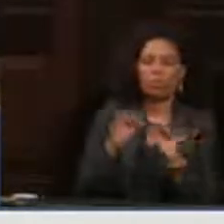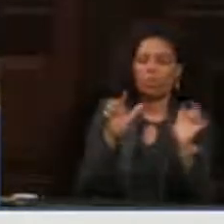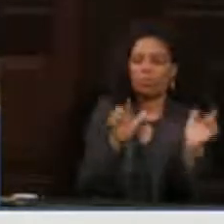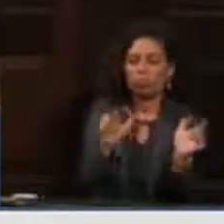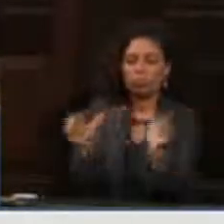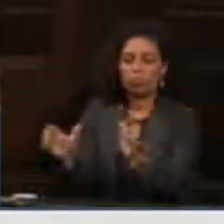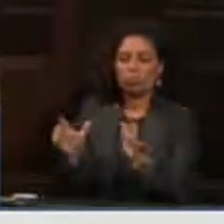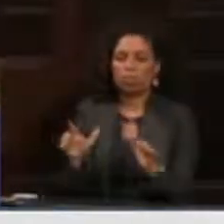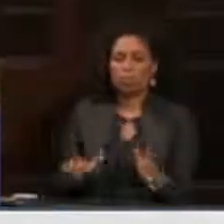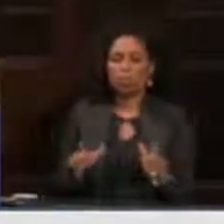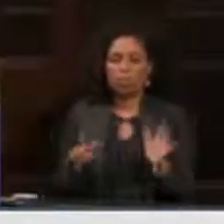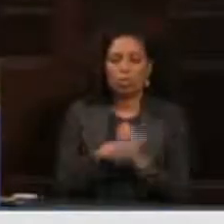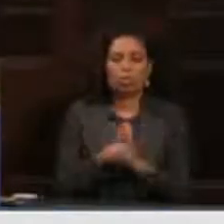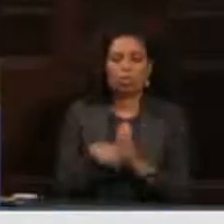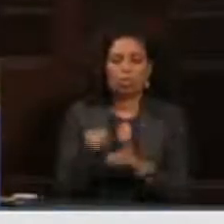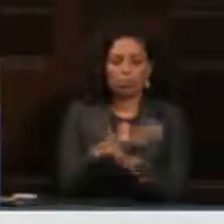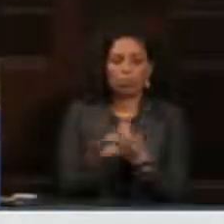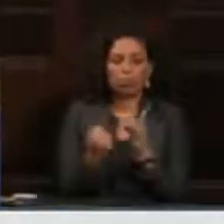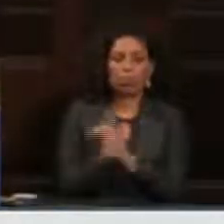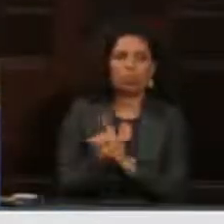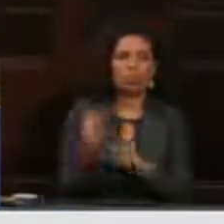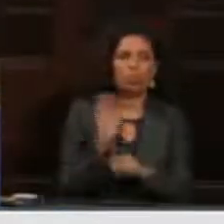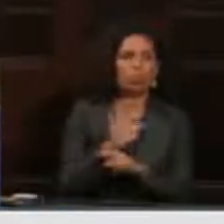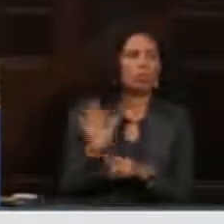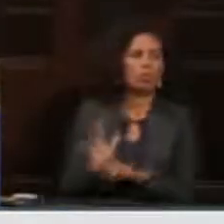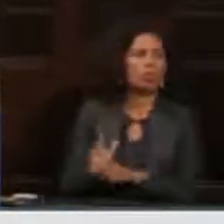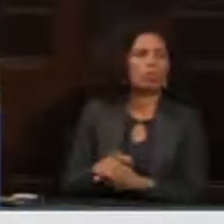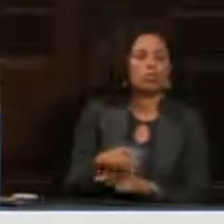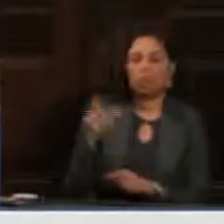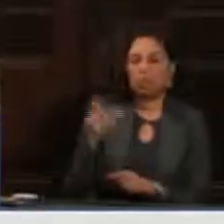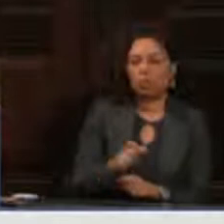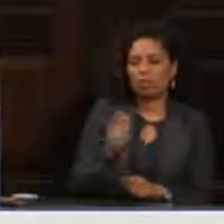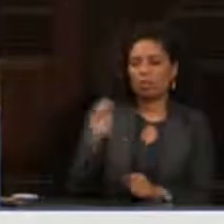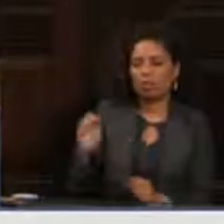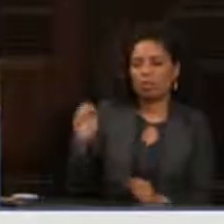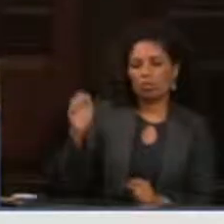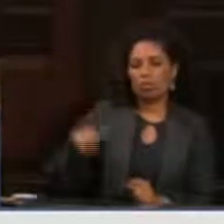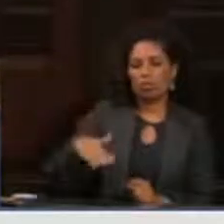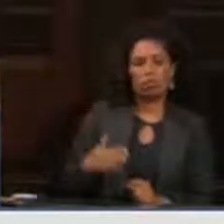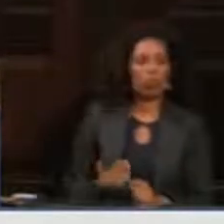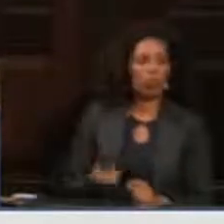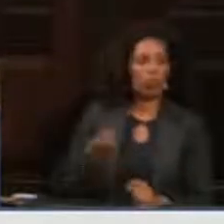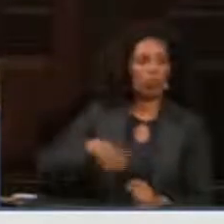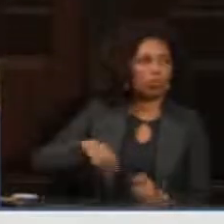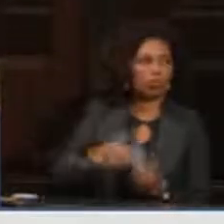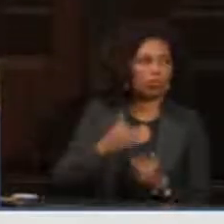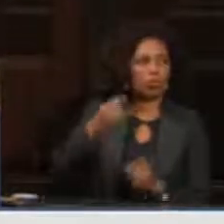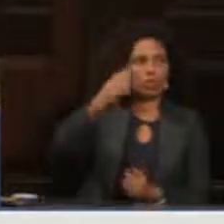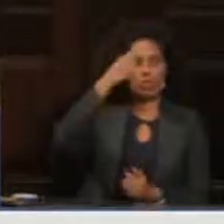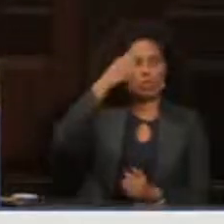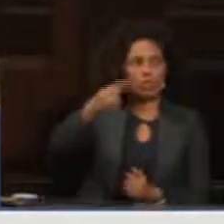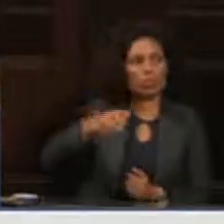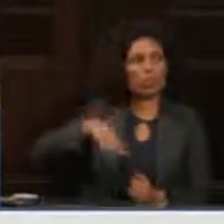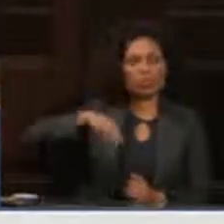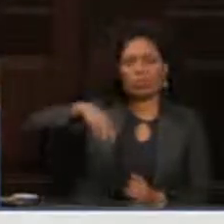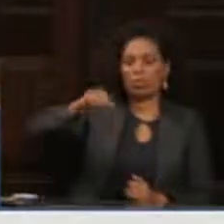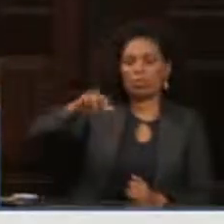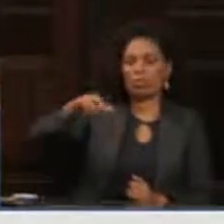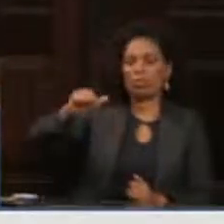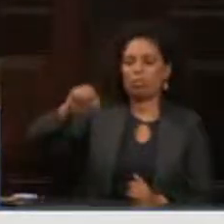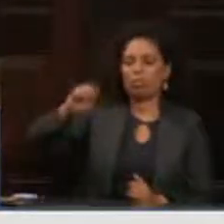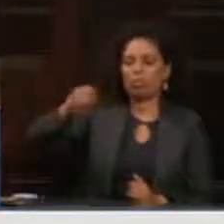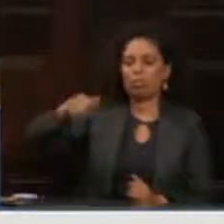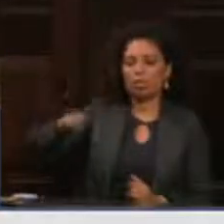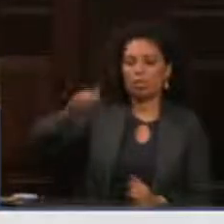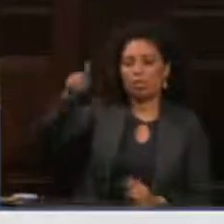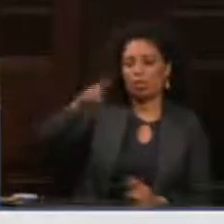custosa e que tenha ingressos muito mais baratos e acessíveis. Nós precisamos pensar, presidente, no Maracanã como um ambiente